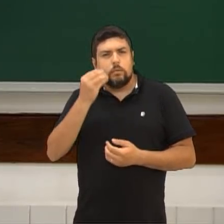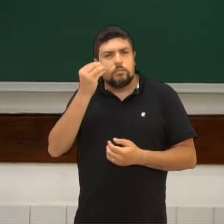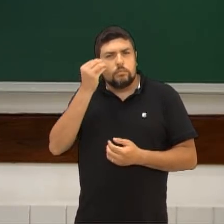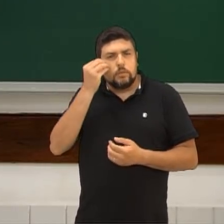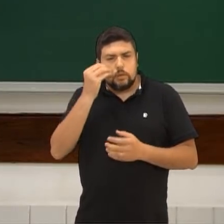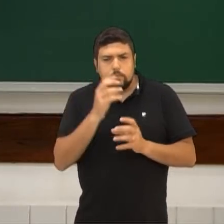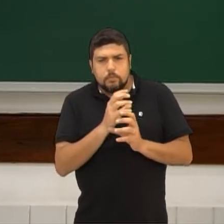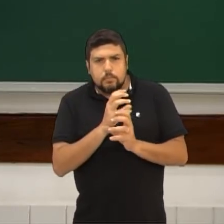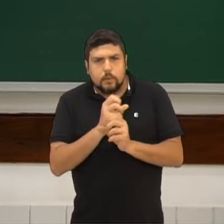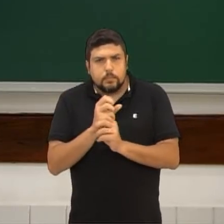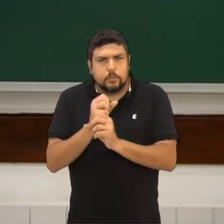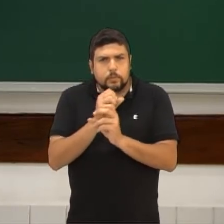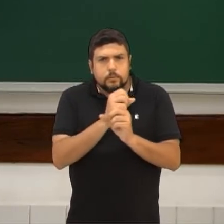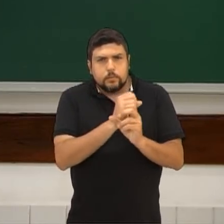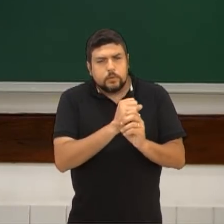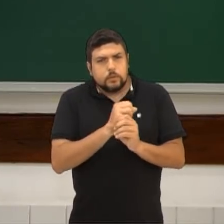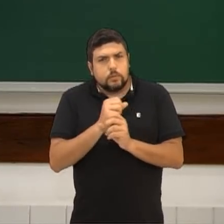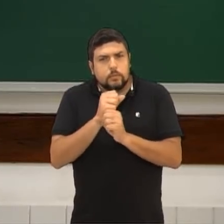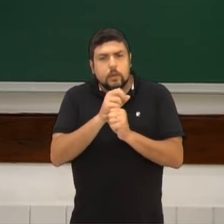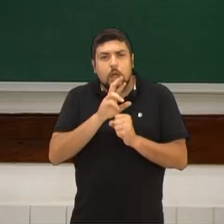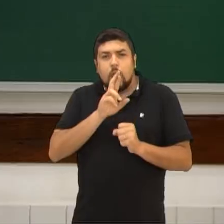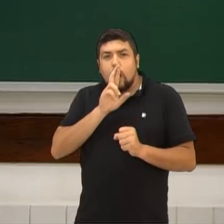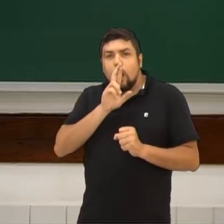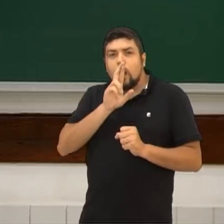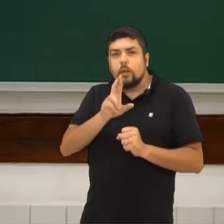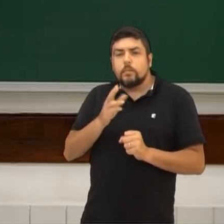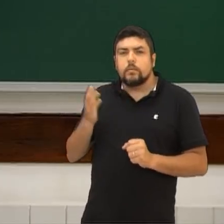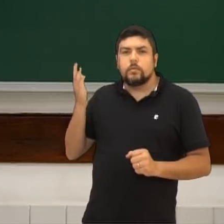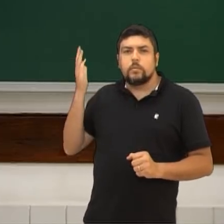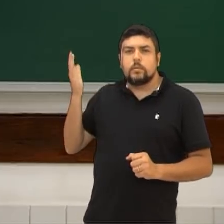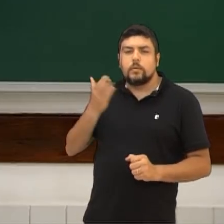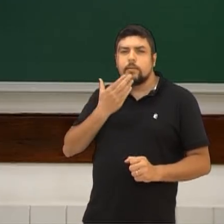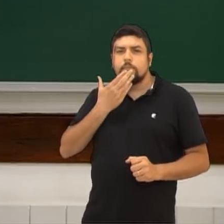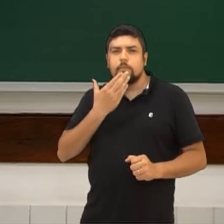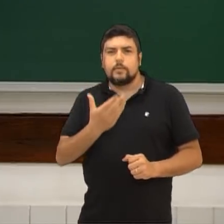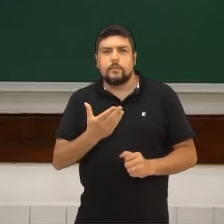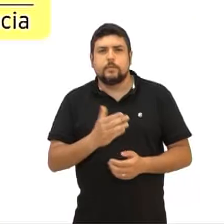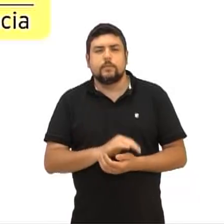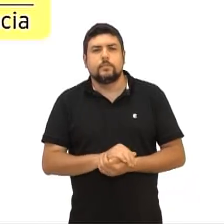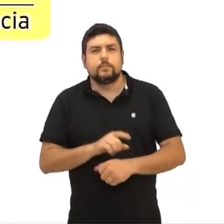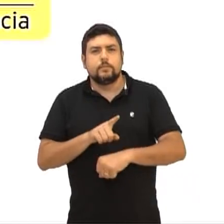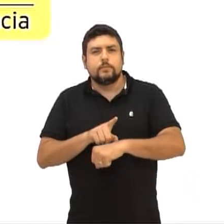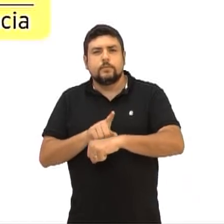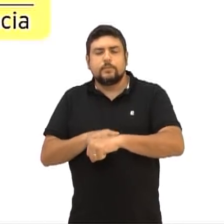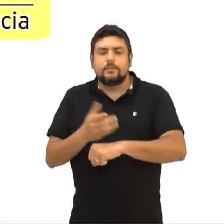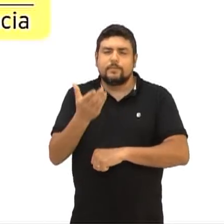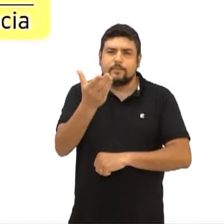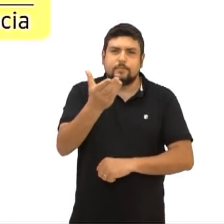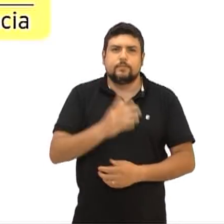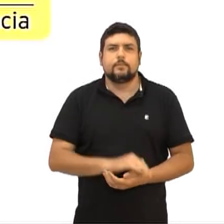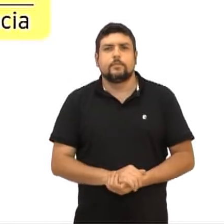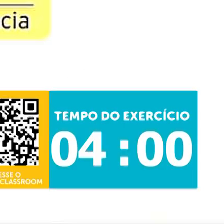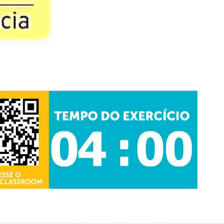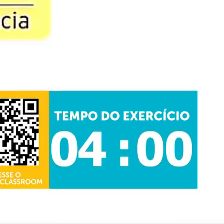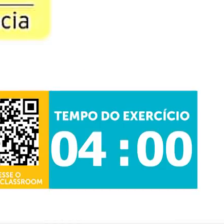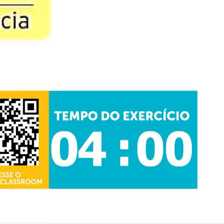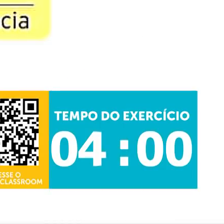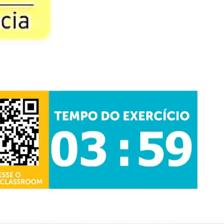preencher conforme está a observação embaixo. Tempo para tentar identificar.